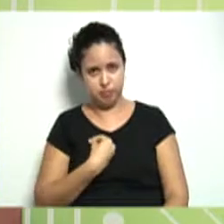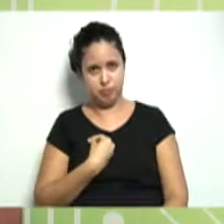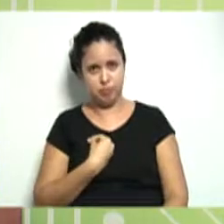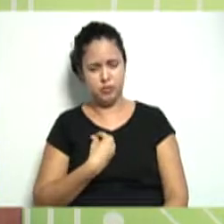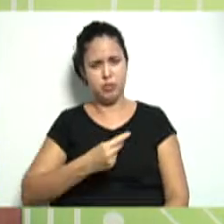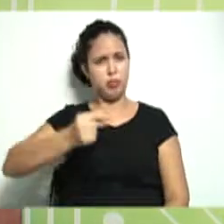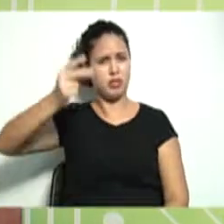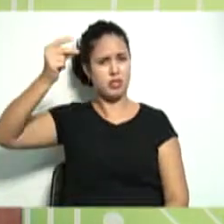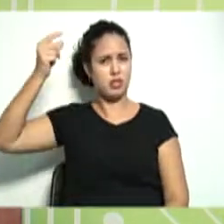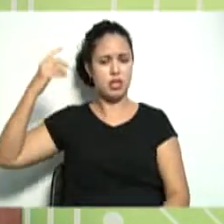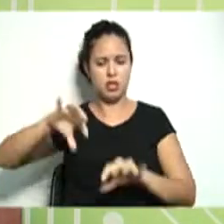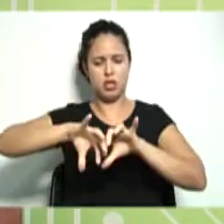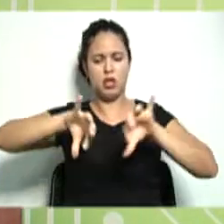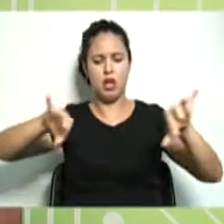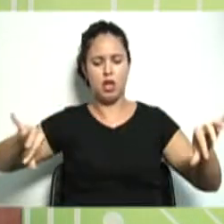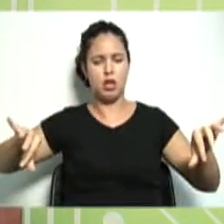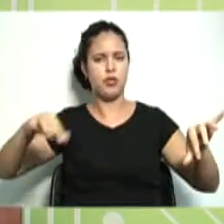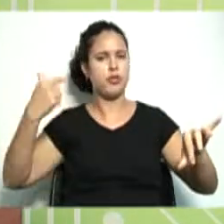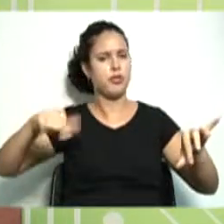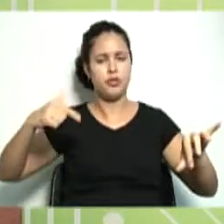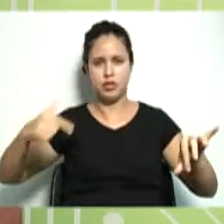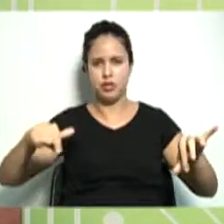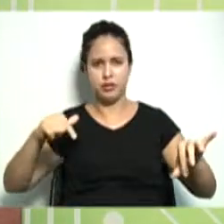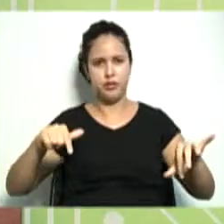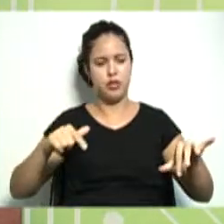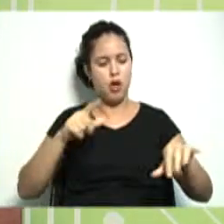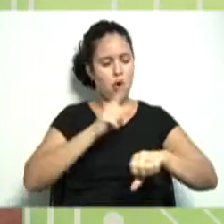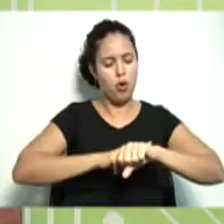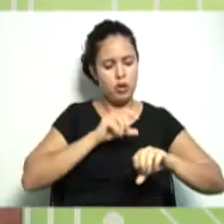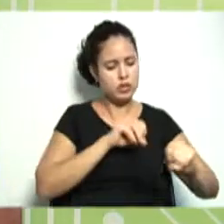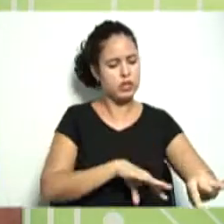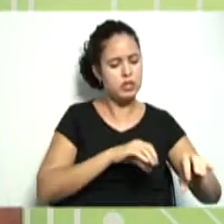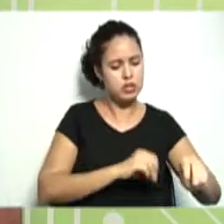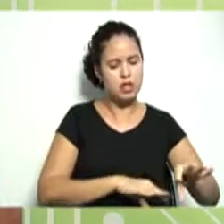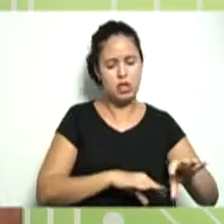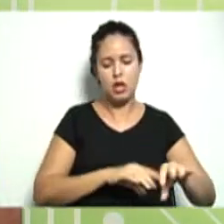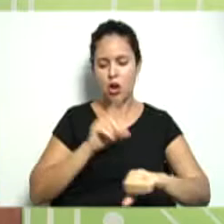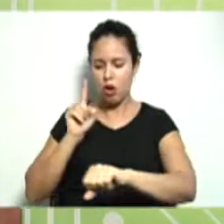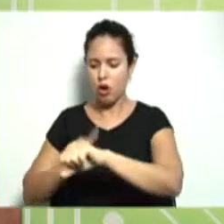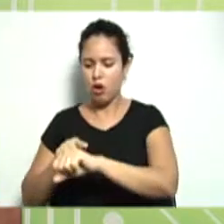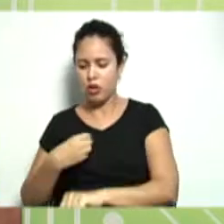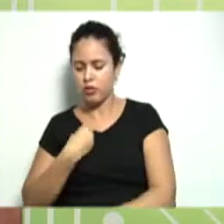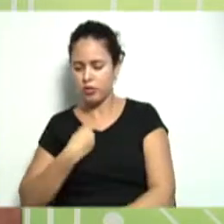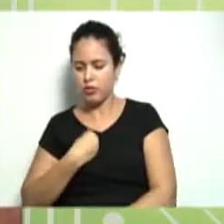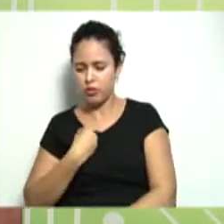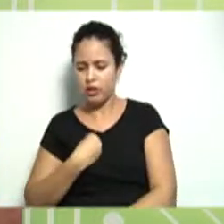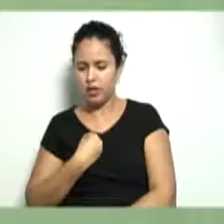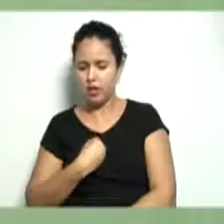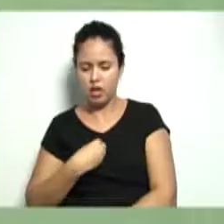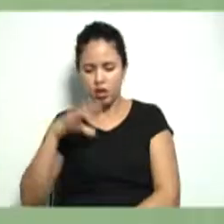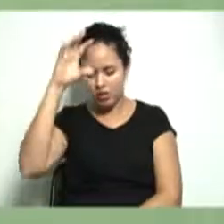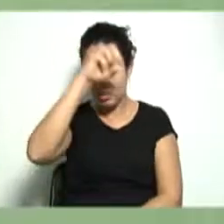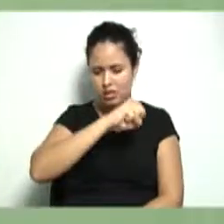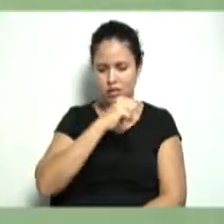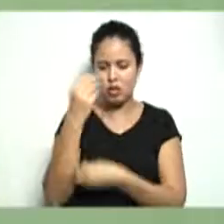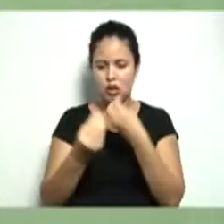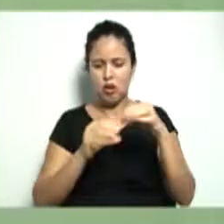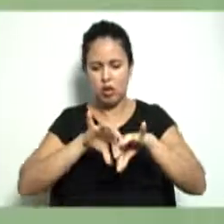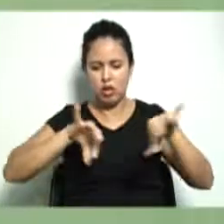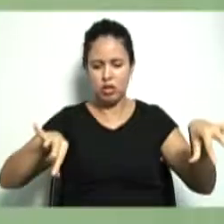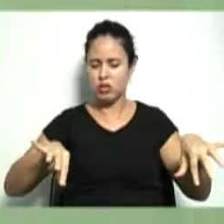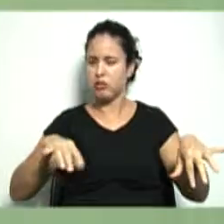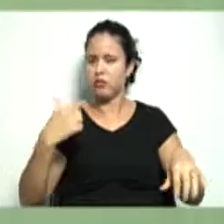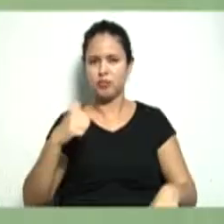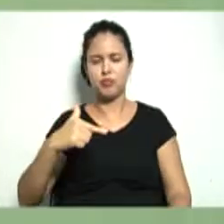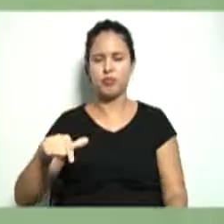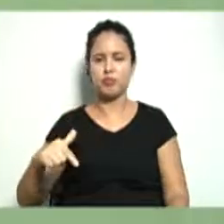essa distinção entre o momento de ensinar e o momento de aprender. Né? Então vamos ver